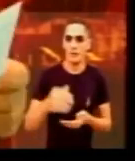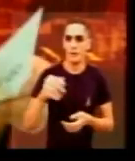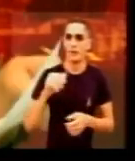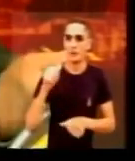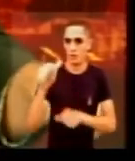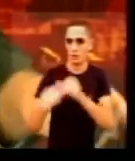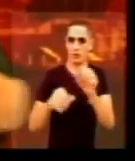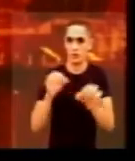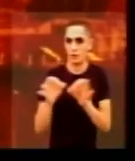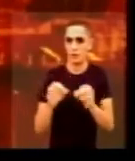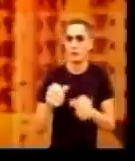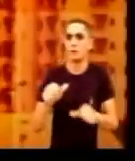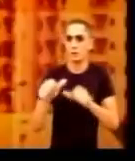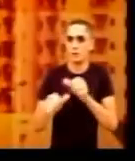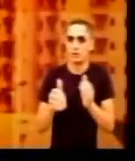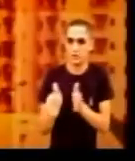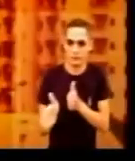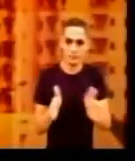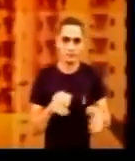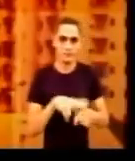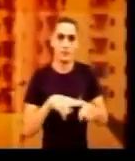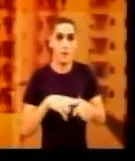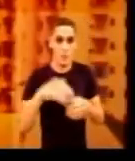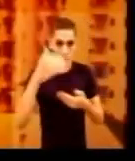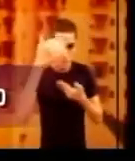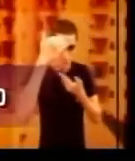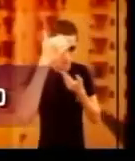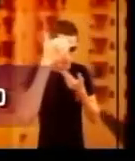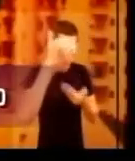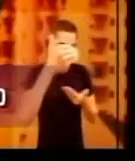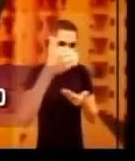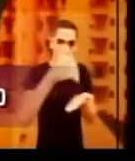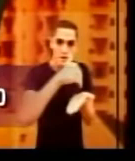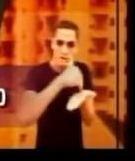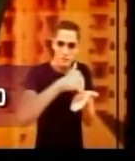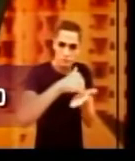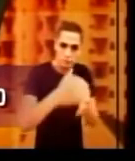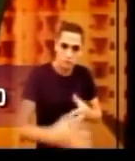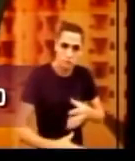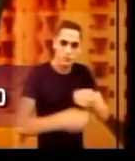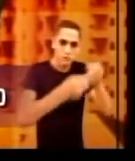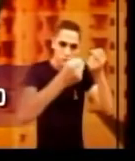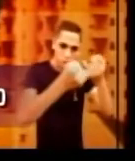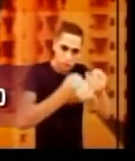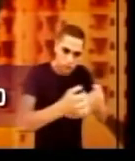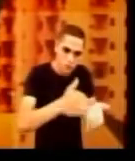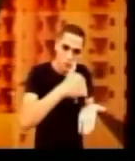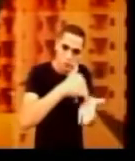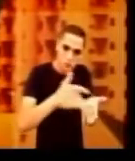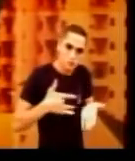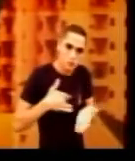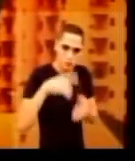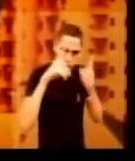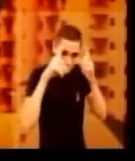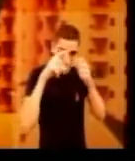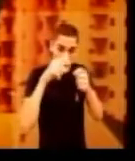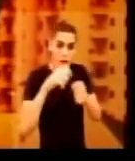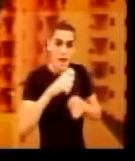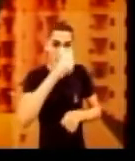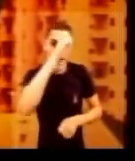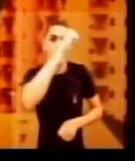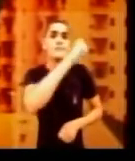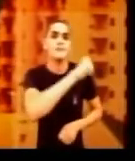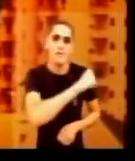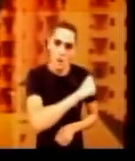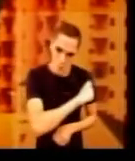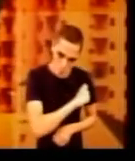obrigado. Muito obrigada pelas considerações, secretário. Rio Preto e região